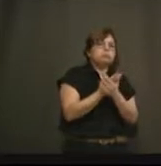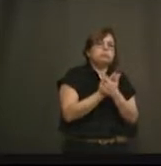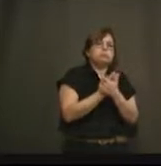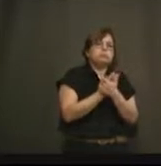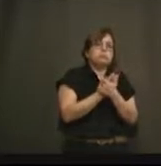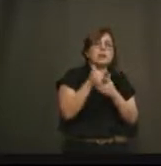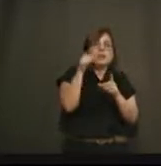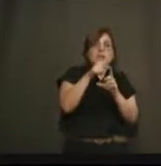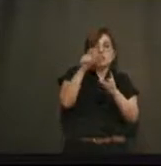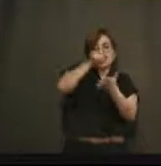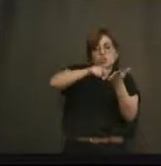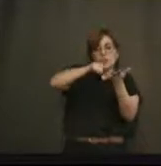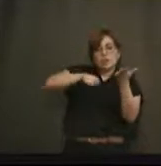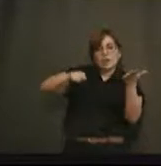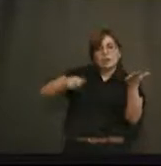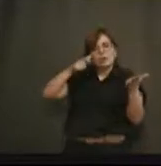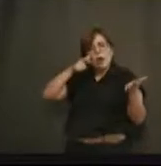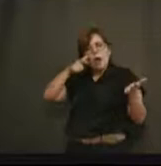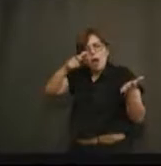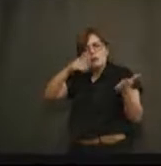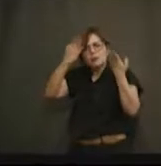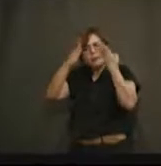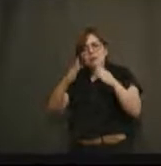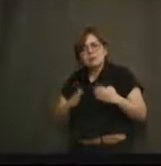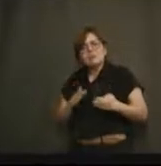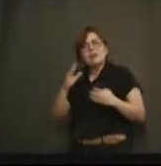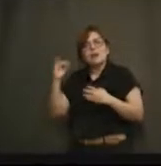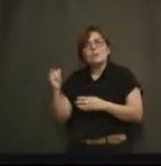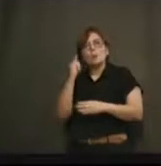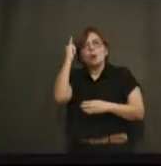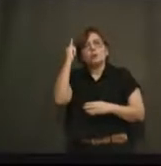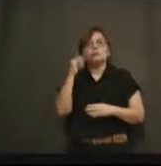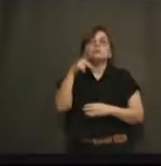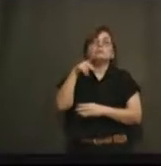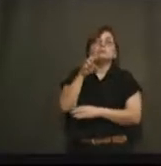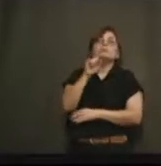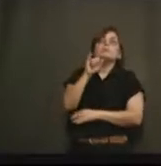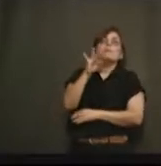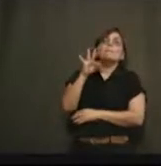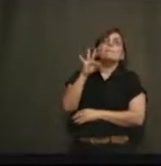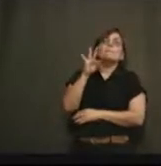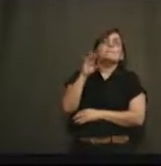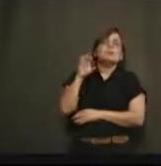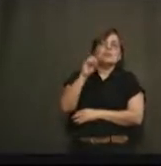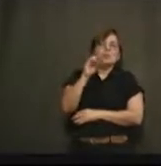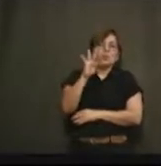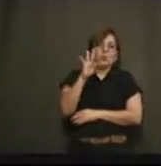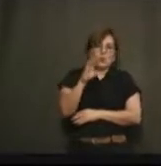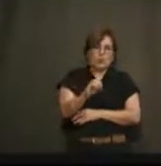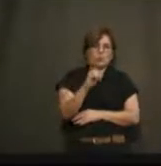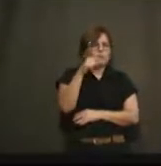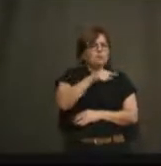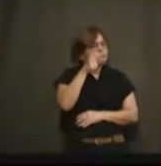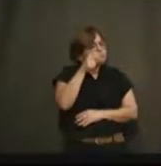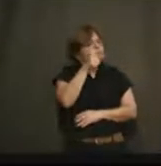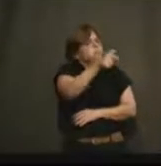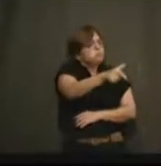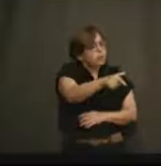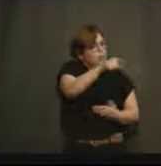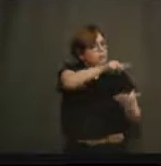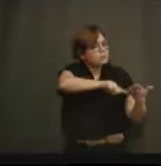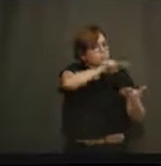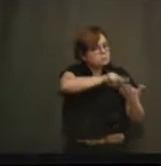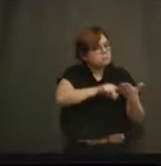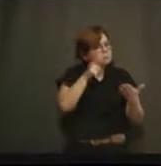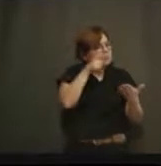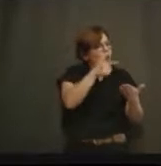observa que seria interessante analisar isso aí. O Maurício está lá na biblioteca do IMPA e começa a pensar no assunto, se interessa e